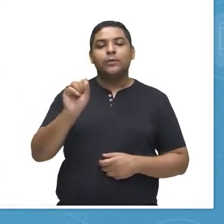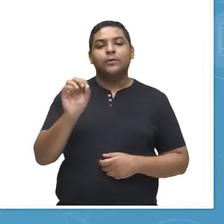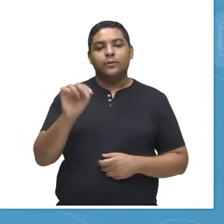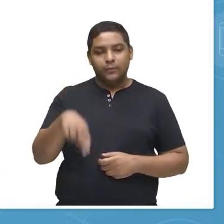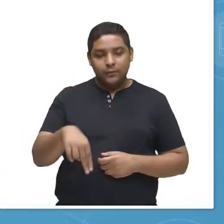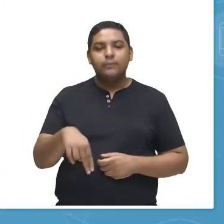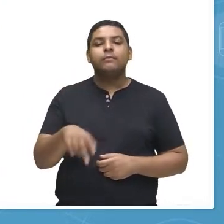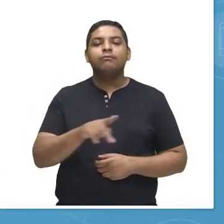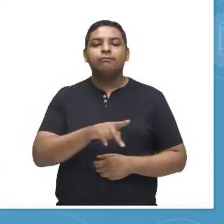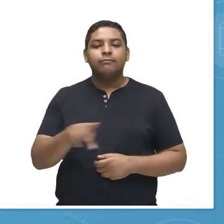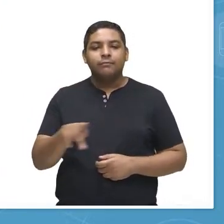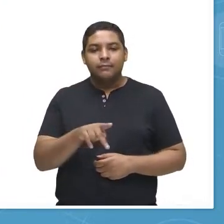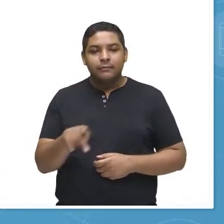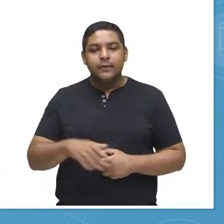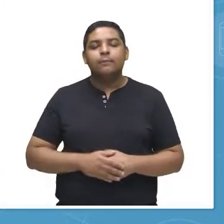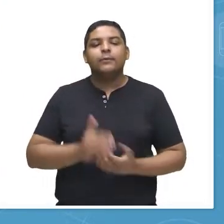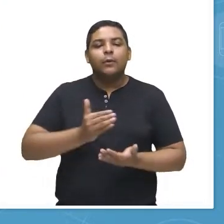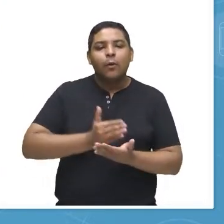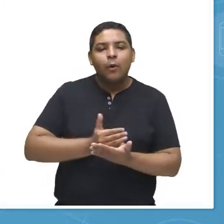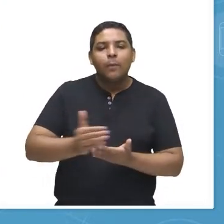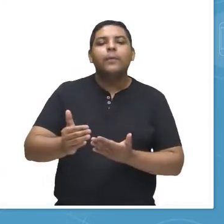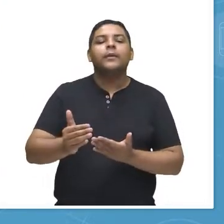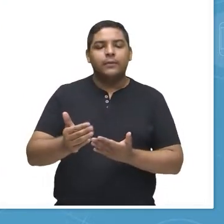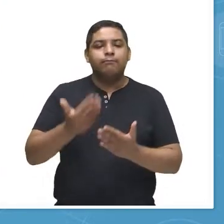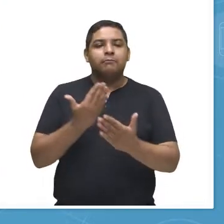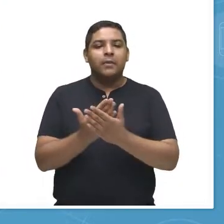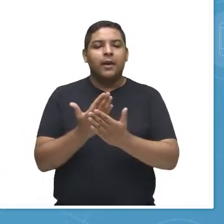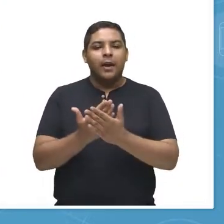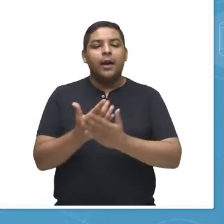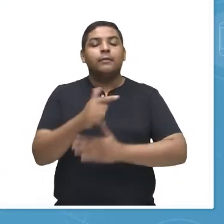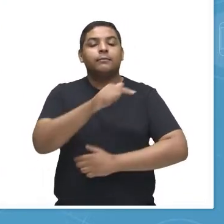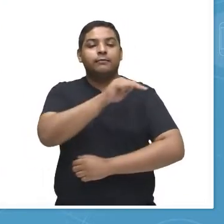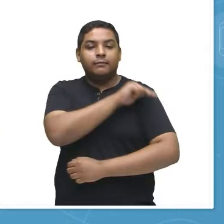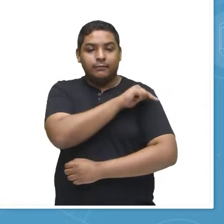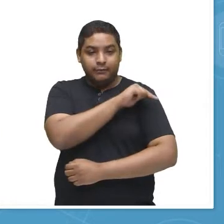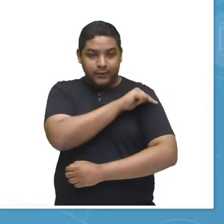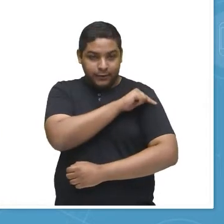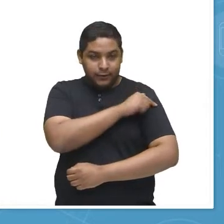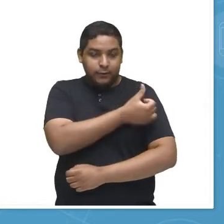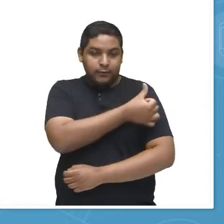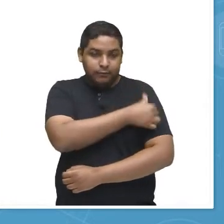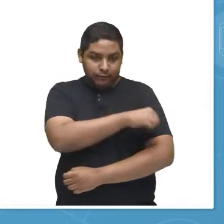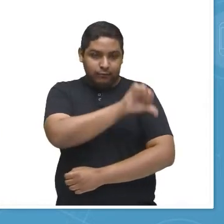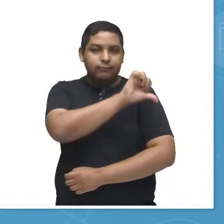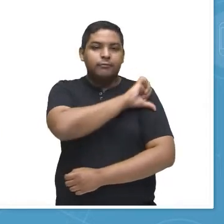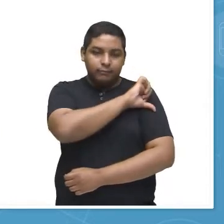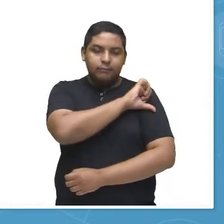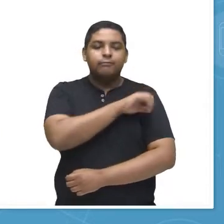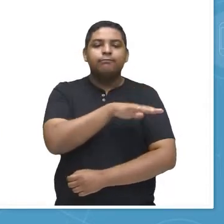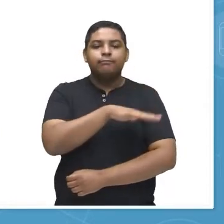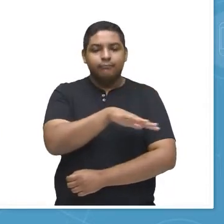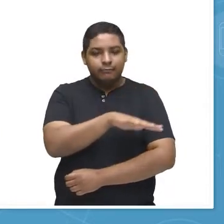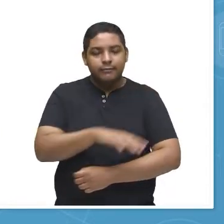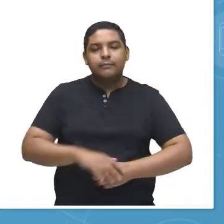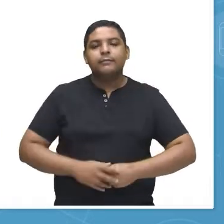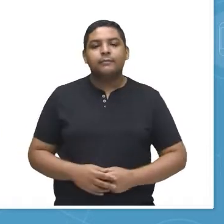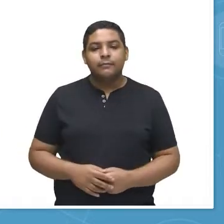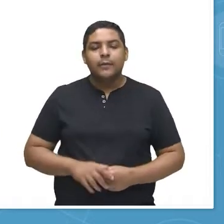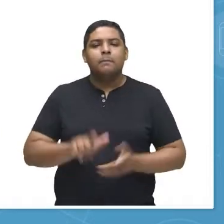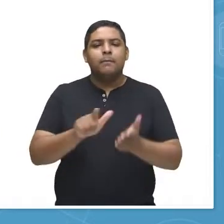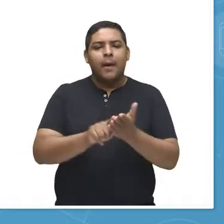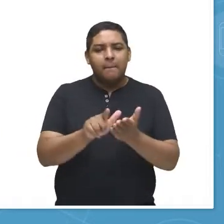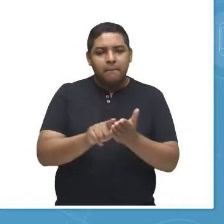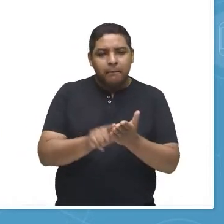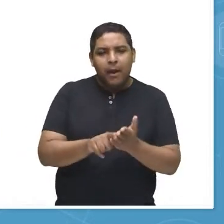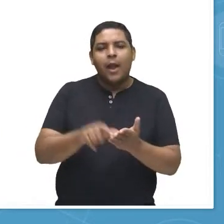e vamos iniciar mais uma aula agora do 7º ano do ensino fundamental. Prepara papel e caneta